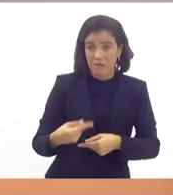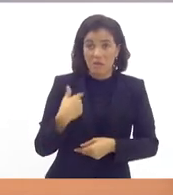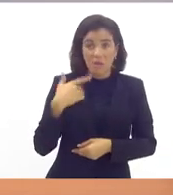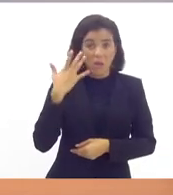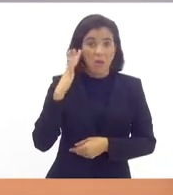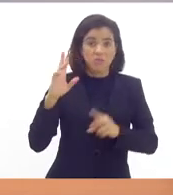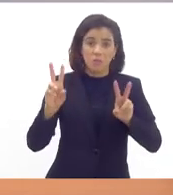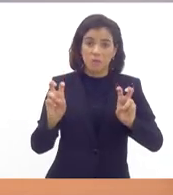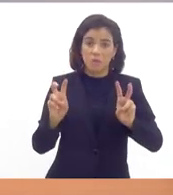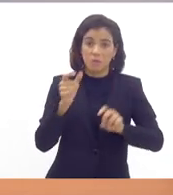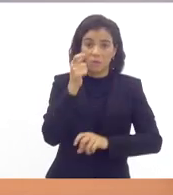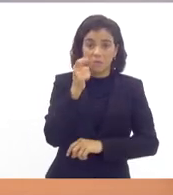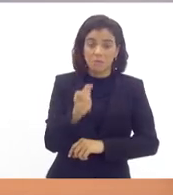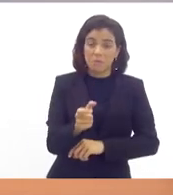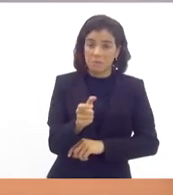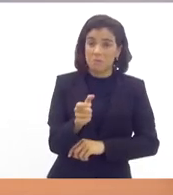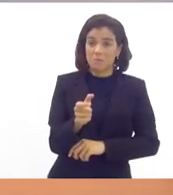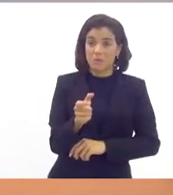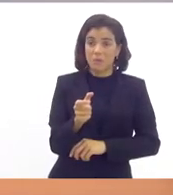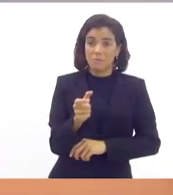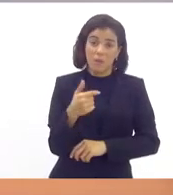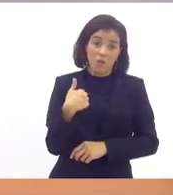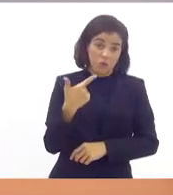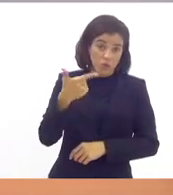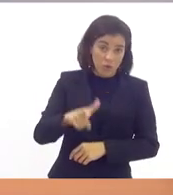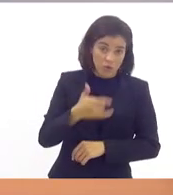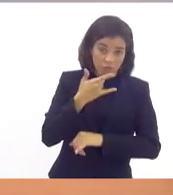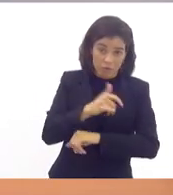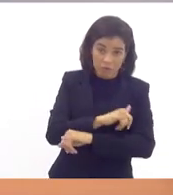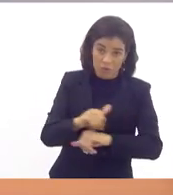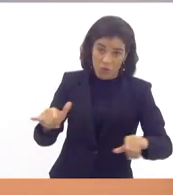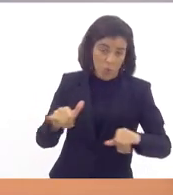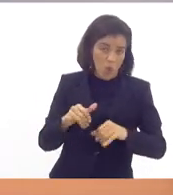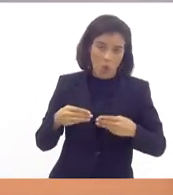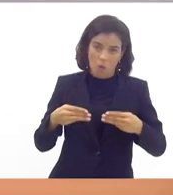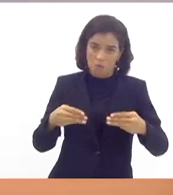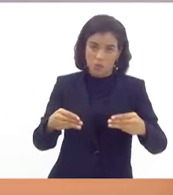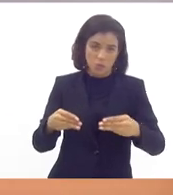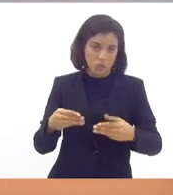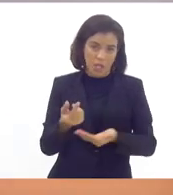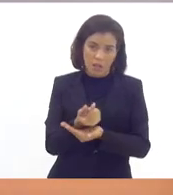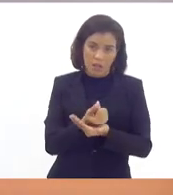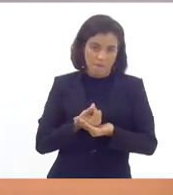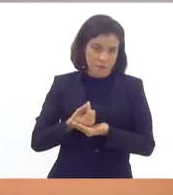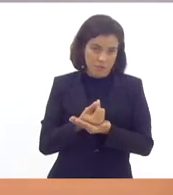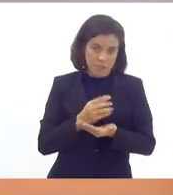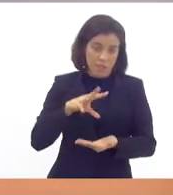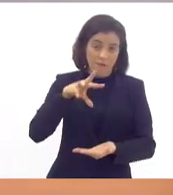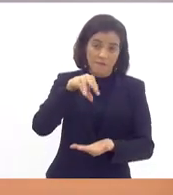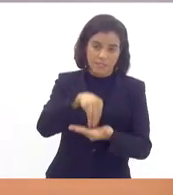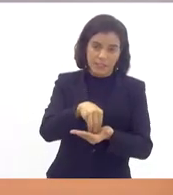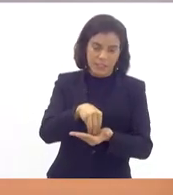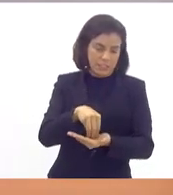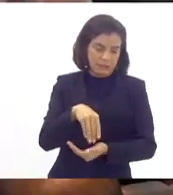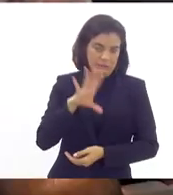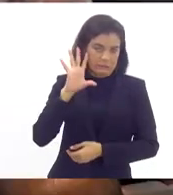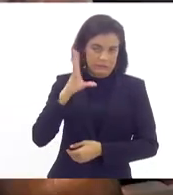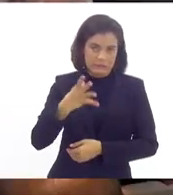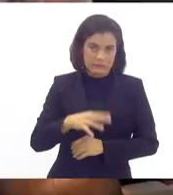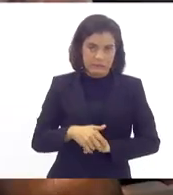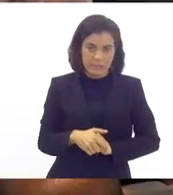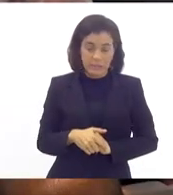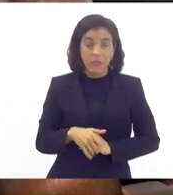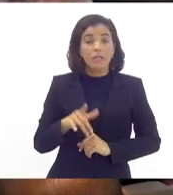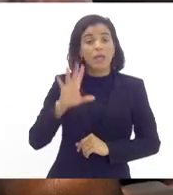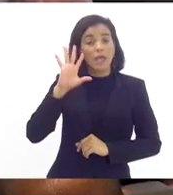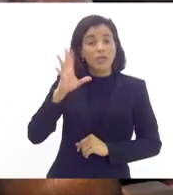esse é um tema interessante, assim, não somos, volto a falar, não é o Ministério da Fazenda que decide. O que nós fazemos é dar a nossa opinião para o relator. Quem toma